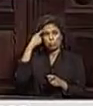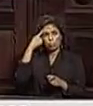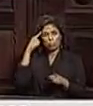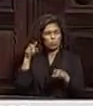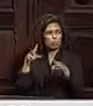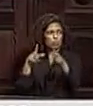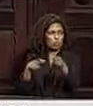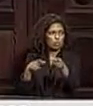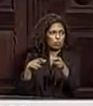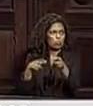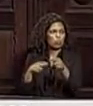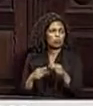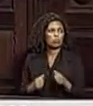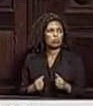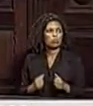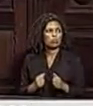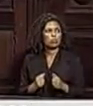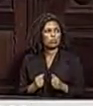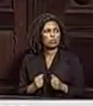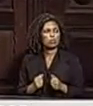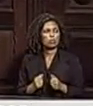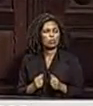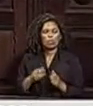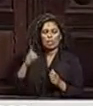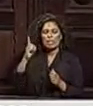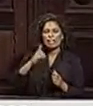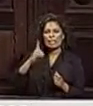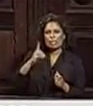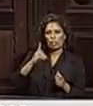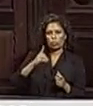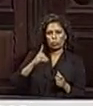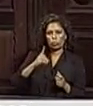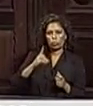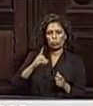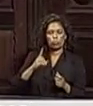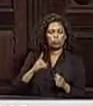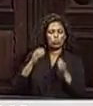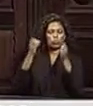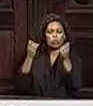foi disciplinado na sua versão atual pela Lei